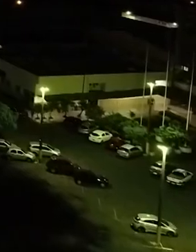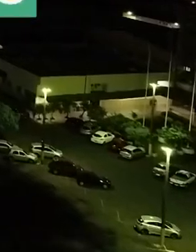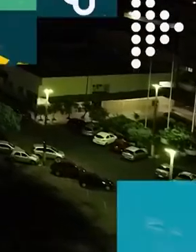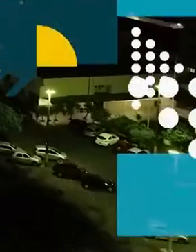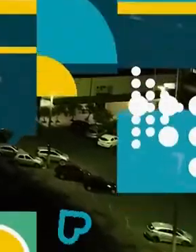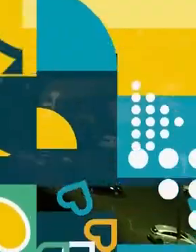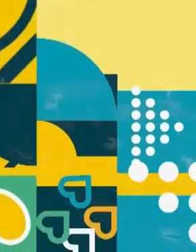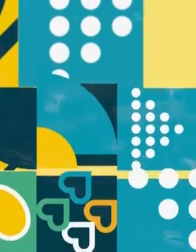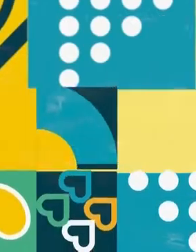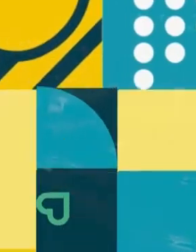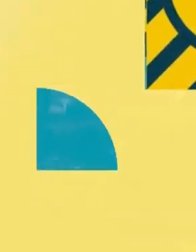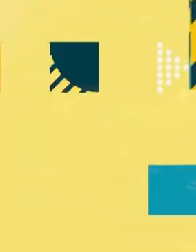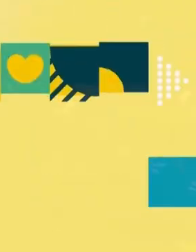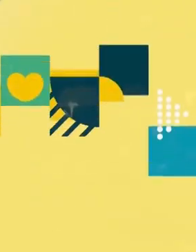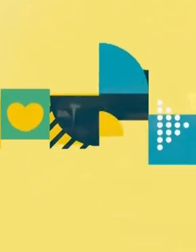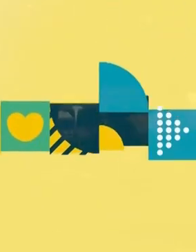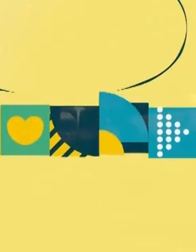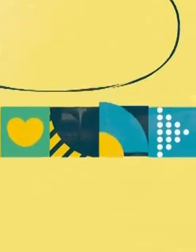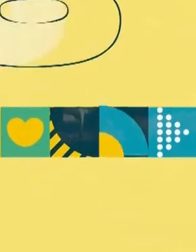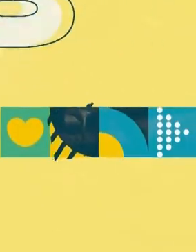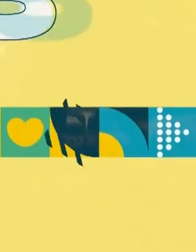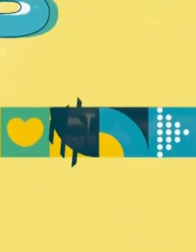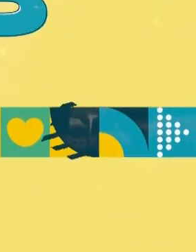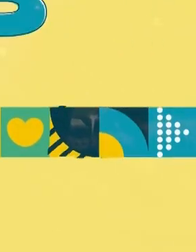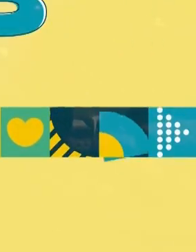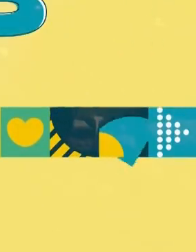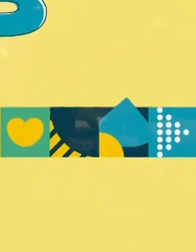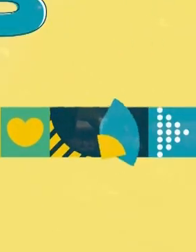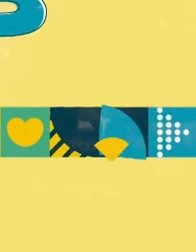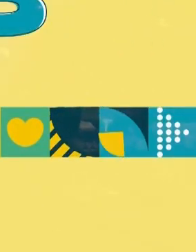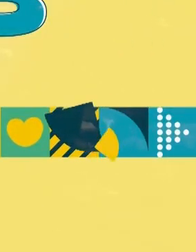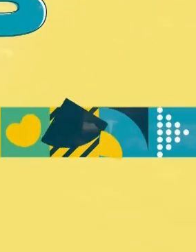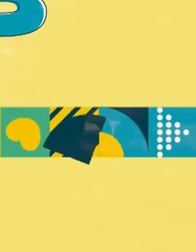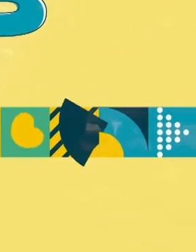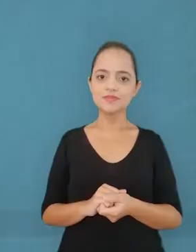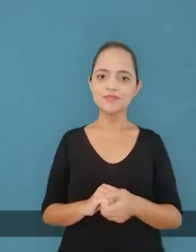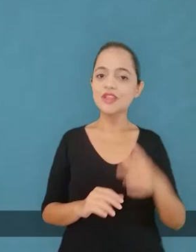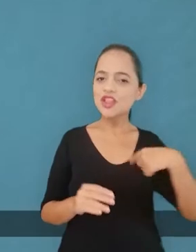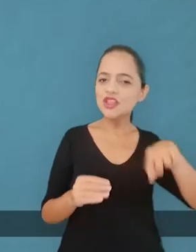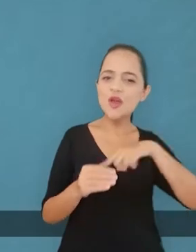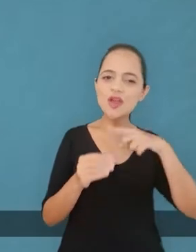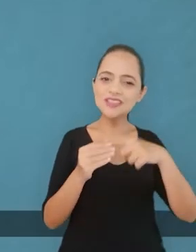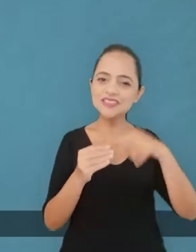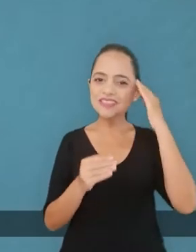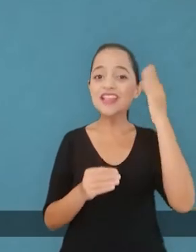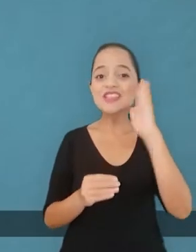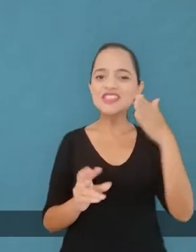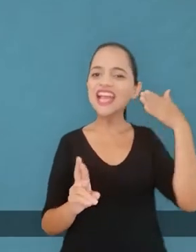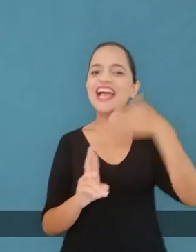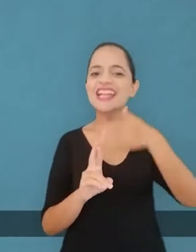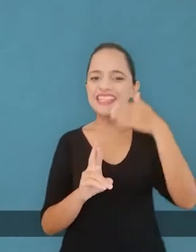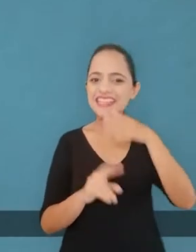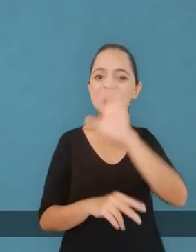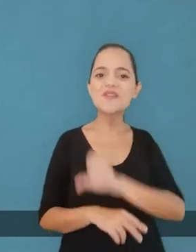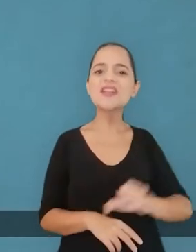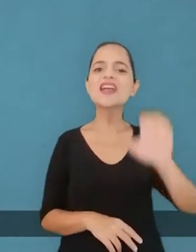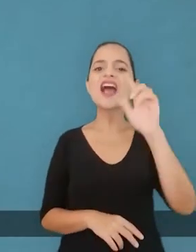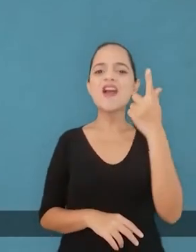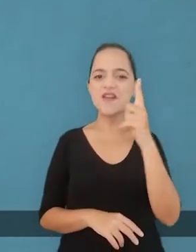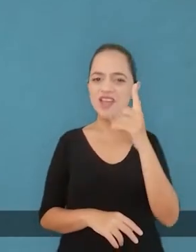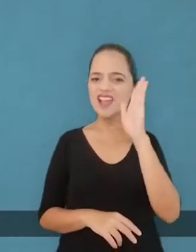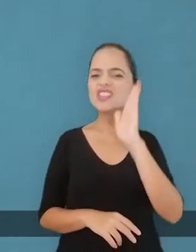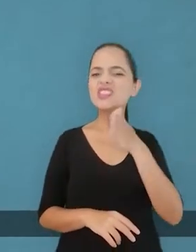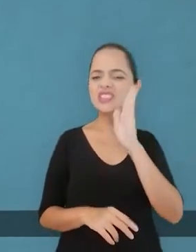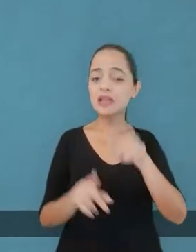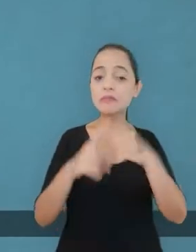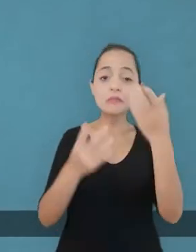Começa agora o programa Doutor Rogério Prefeito. Essa terra que já foi referência para o Estado de